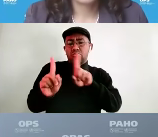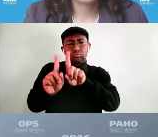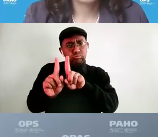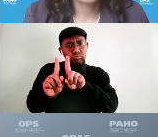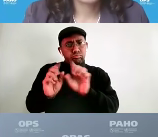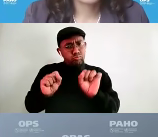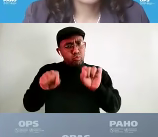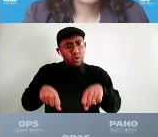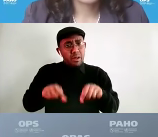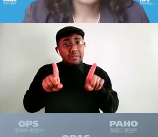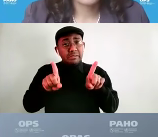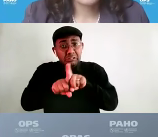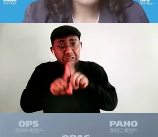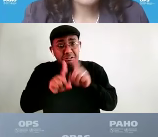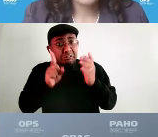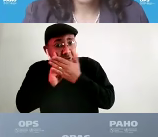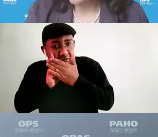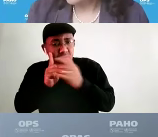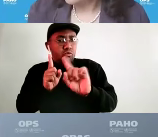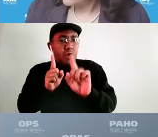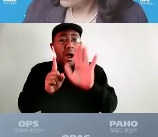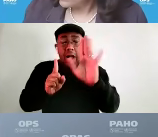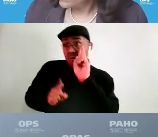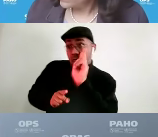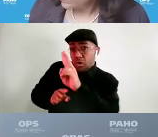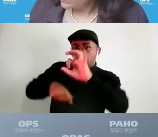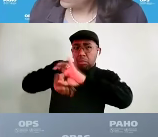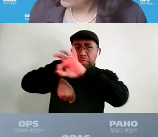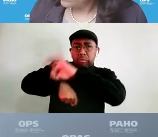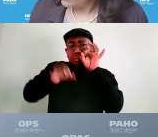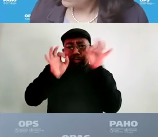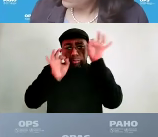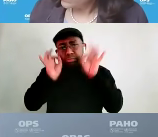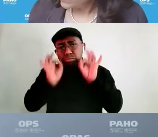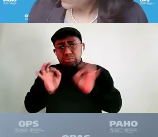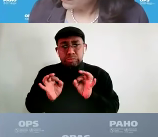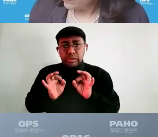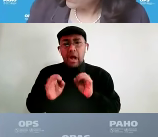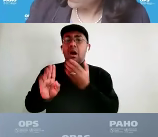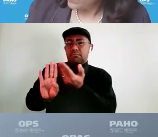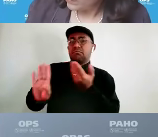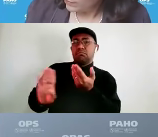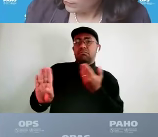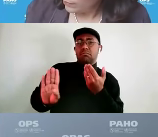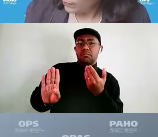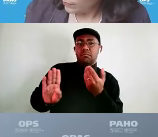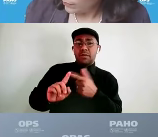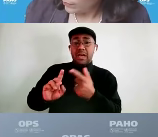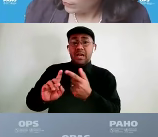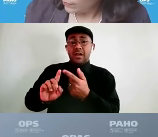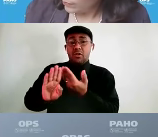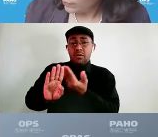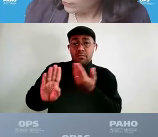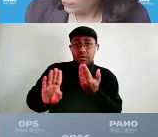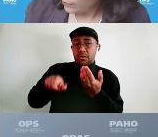com essas lesões, essa terminologia, o melhor é manter distância, mas o recomendável é que pessoas que